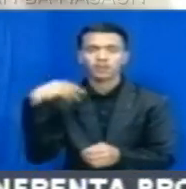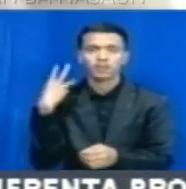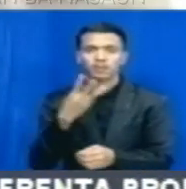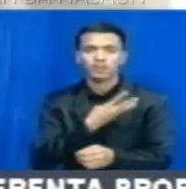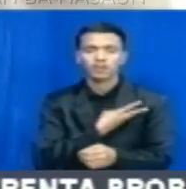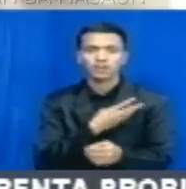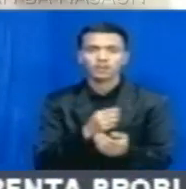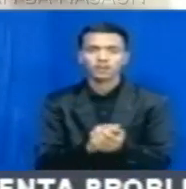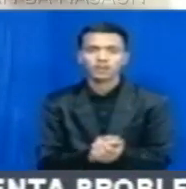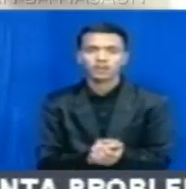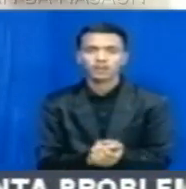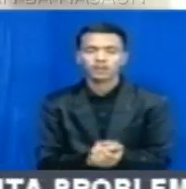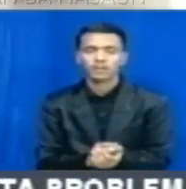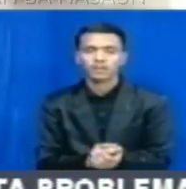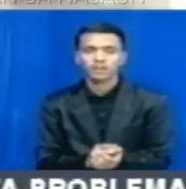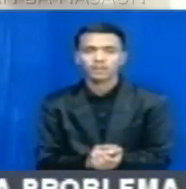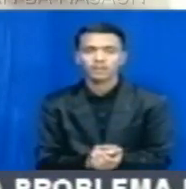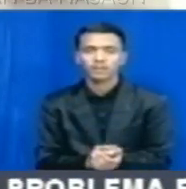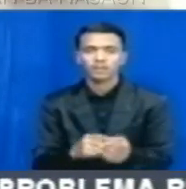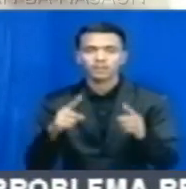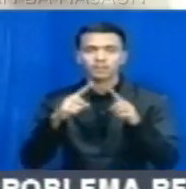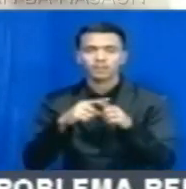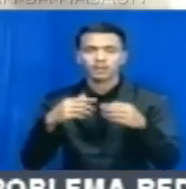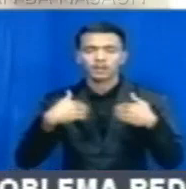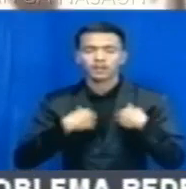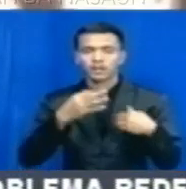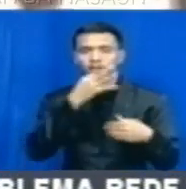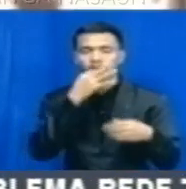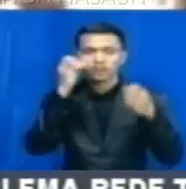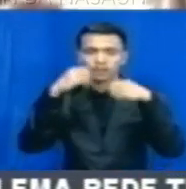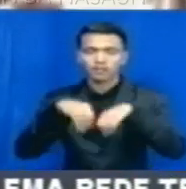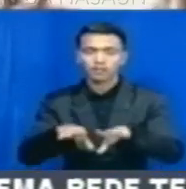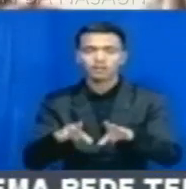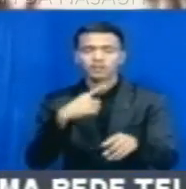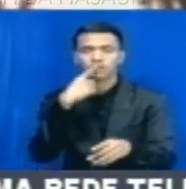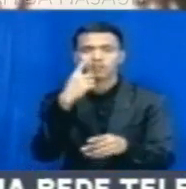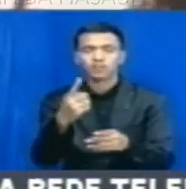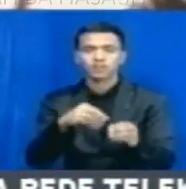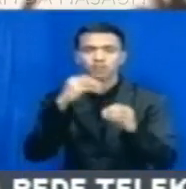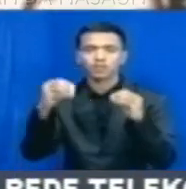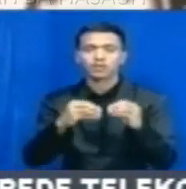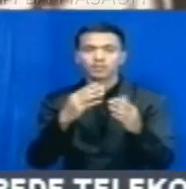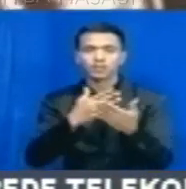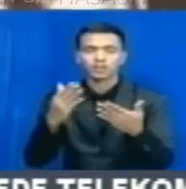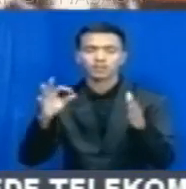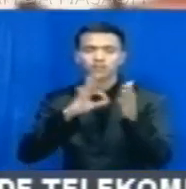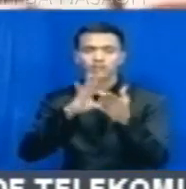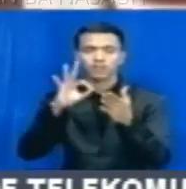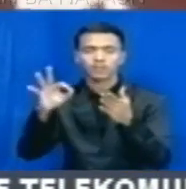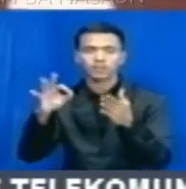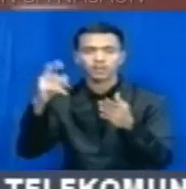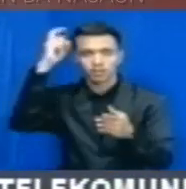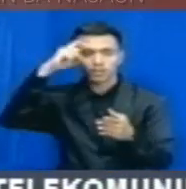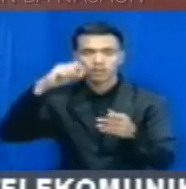dok halo demplo tu ide ba iya budu tasin. Hatang konfirmasaun kona ba necessidade formasaun